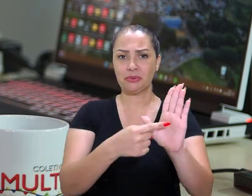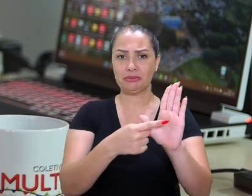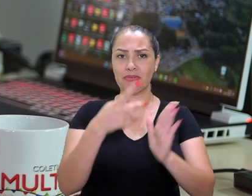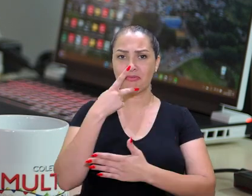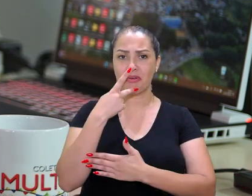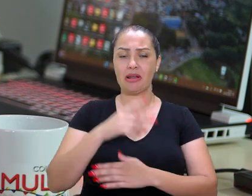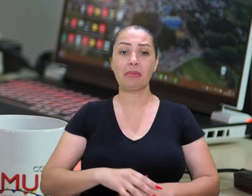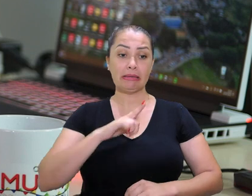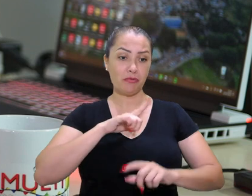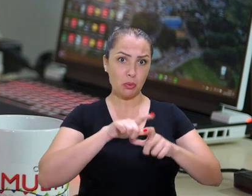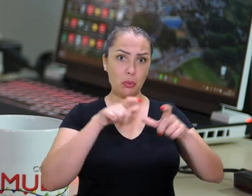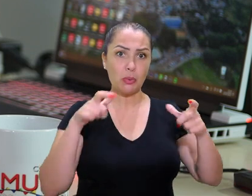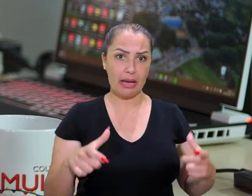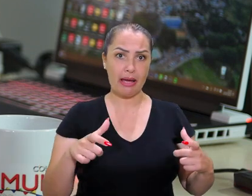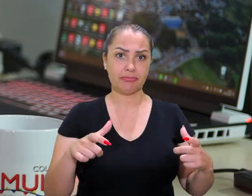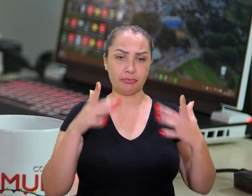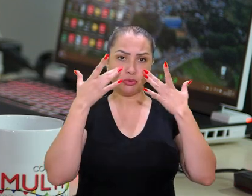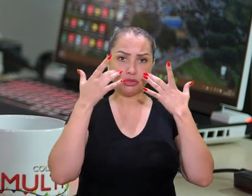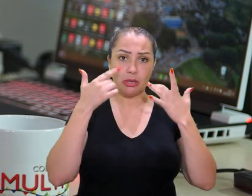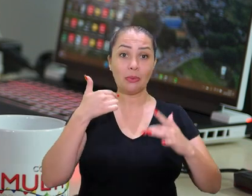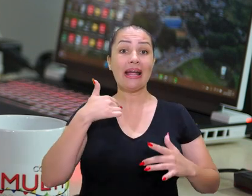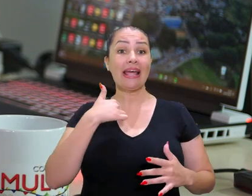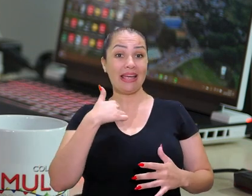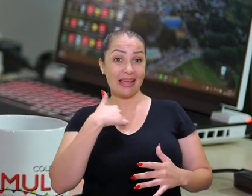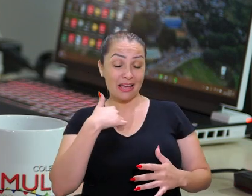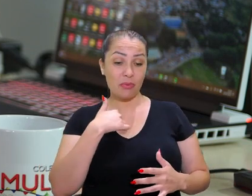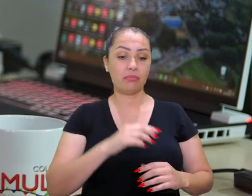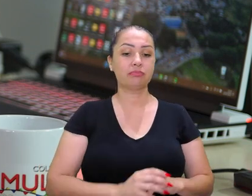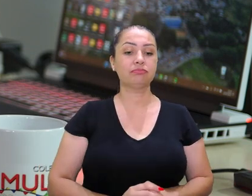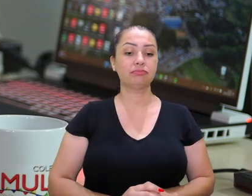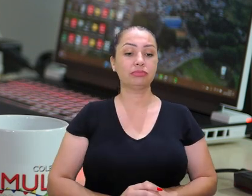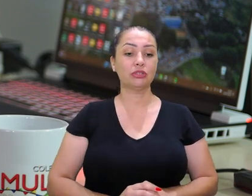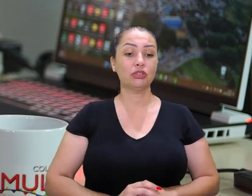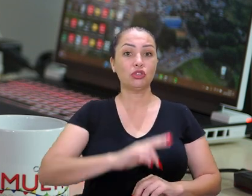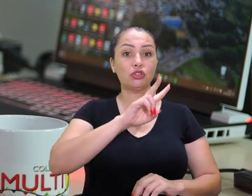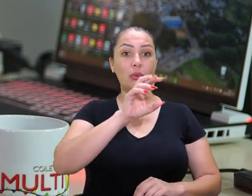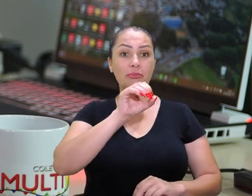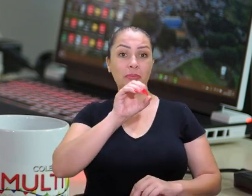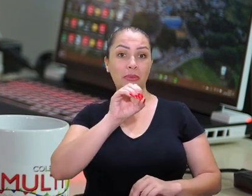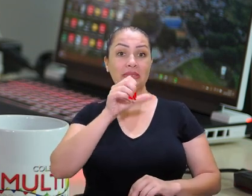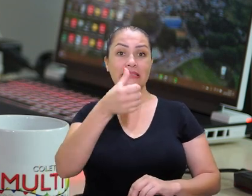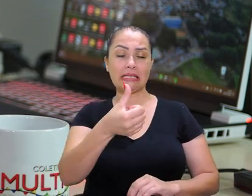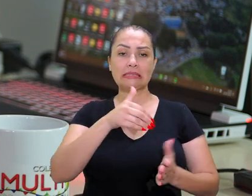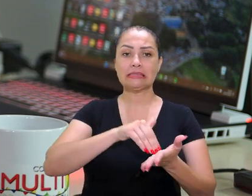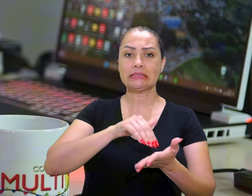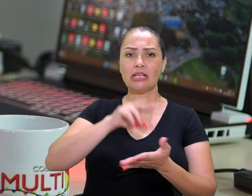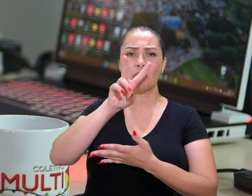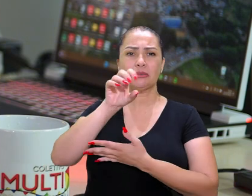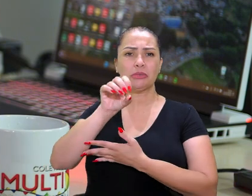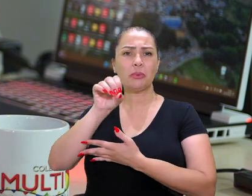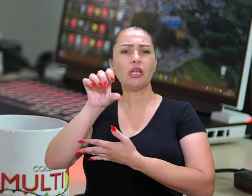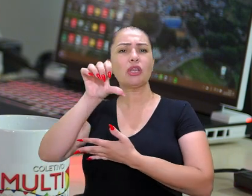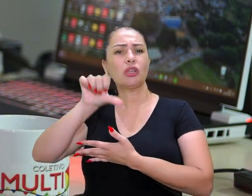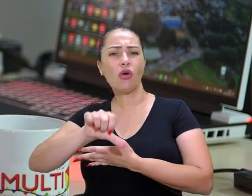Palco Mensageiros Teatro e Vivência. Eu, particularmente, estive entre 2006 e 2009, né? Eu acho que tu, Alisson, tu deve ter